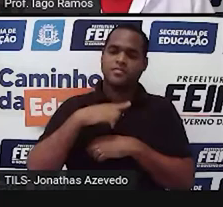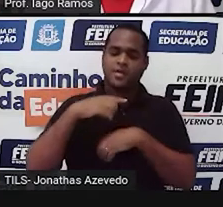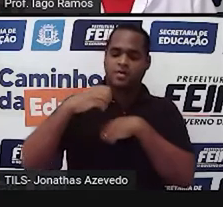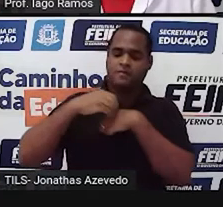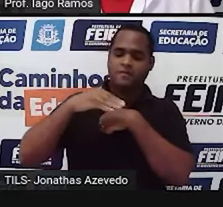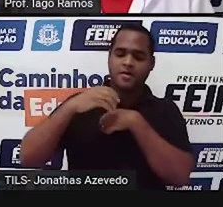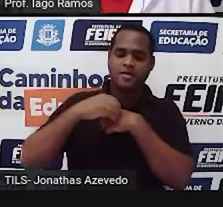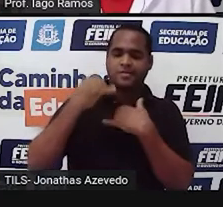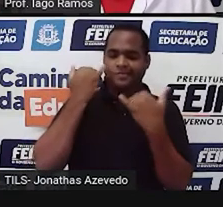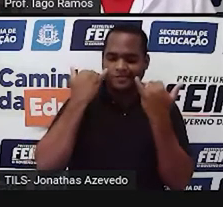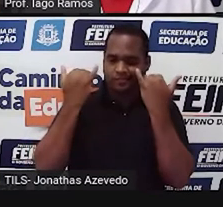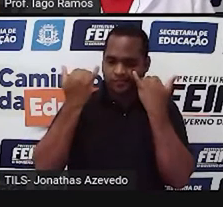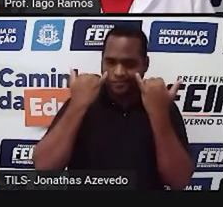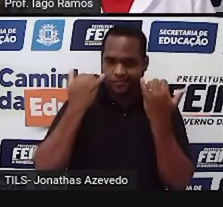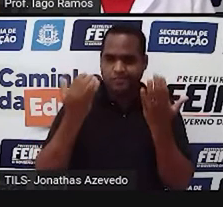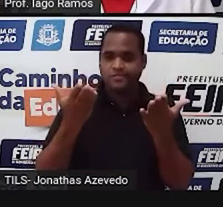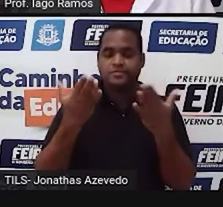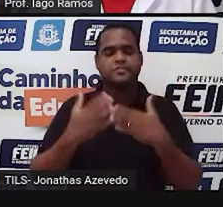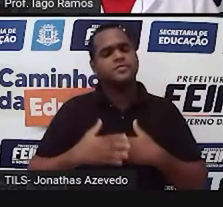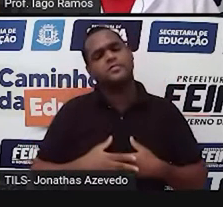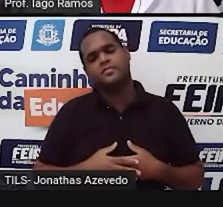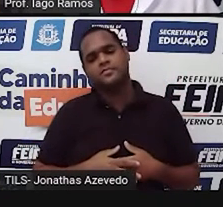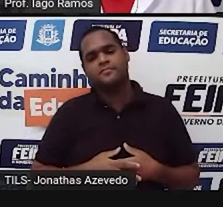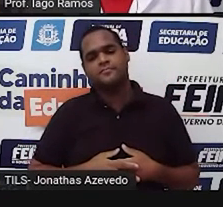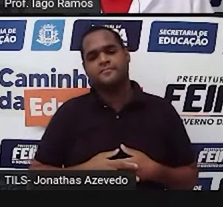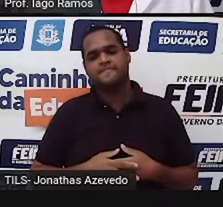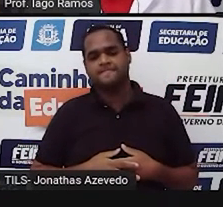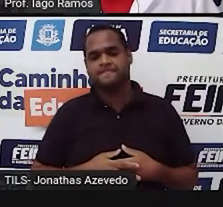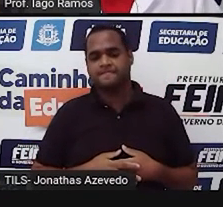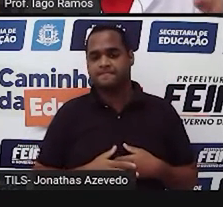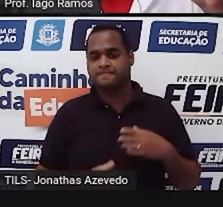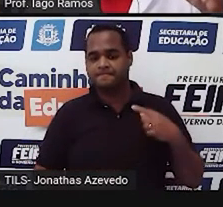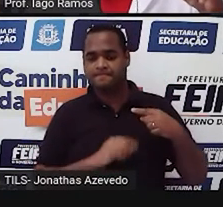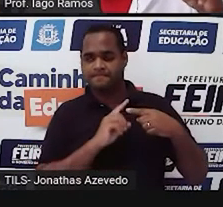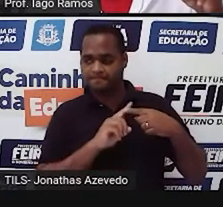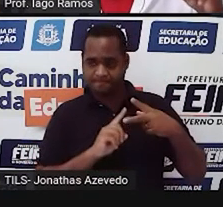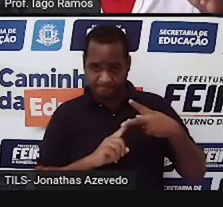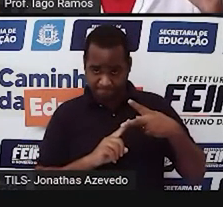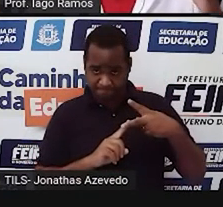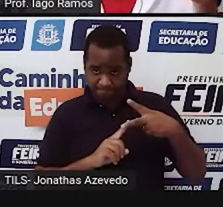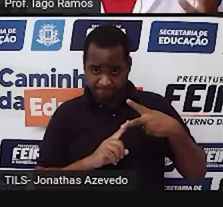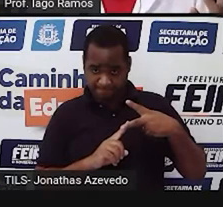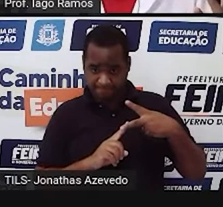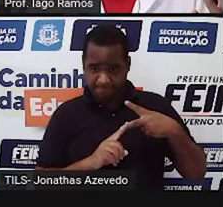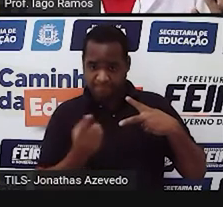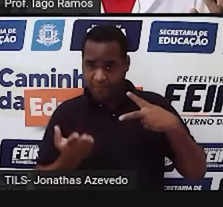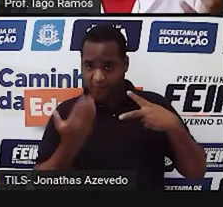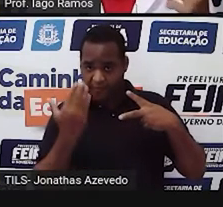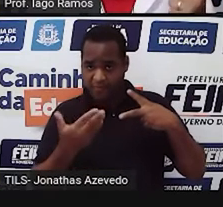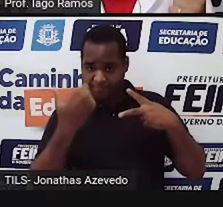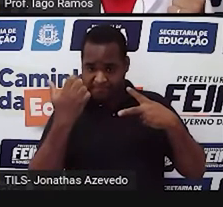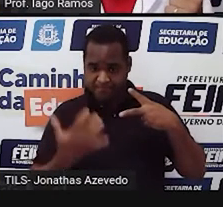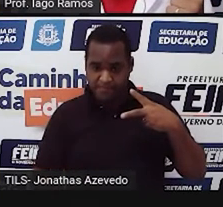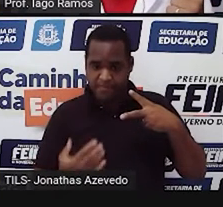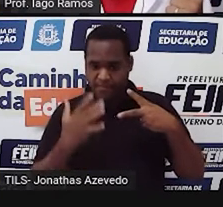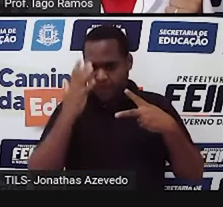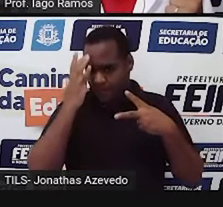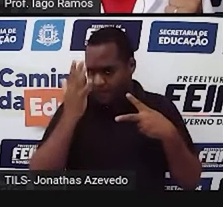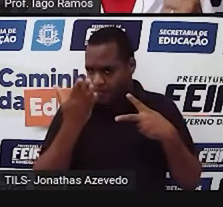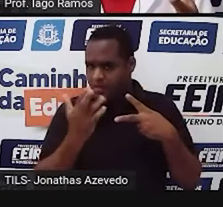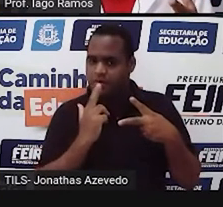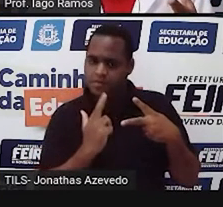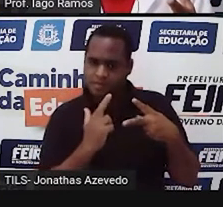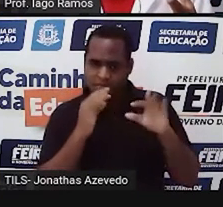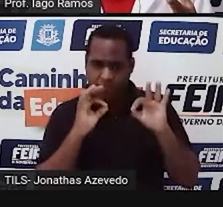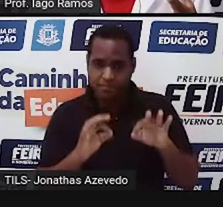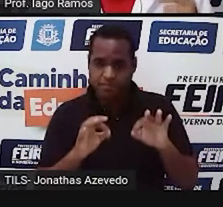informação tá E aí dois tipos Olha só vamos lá então eu acho que você já